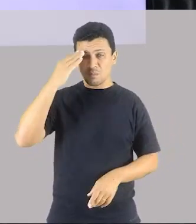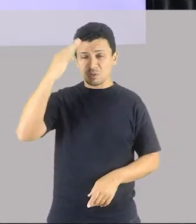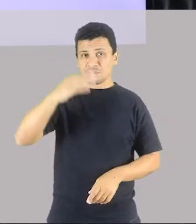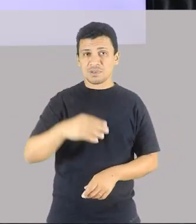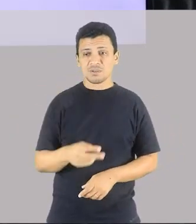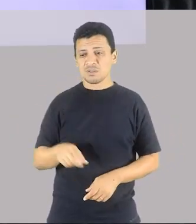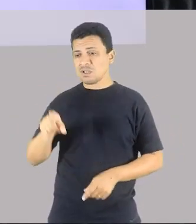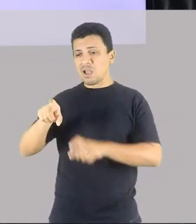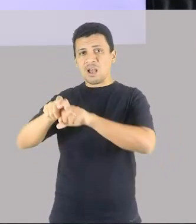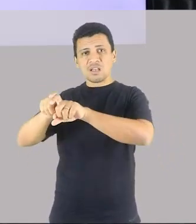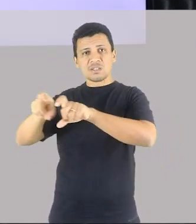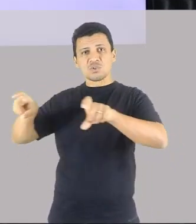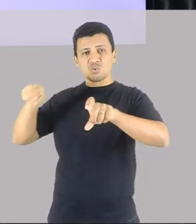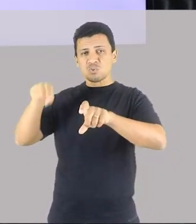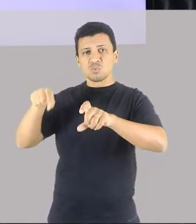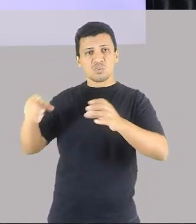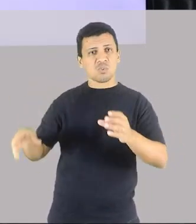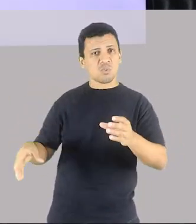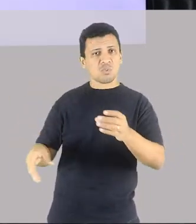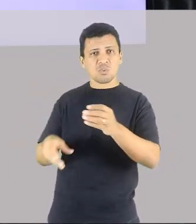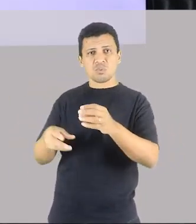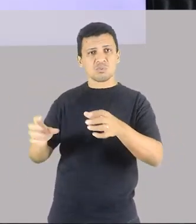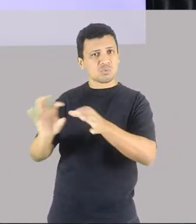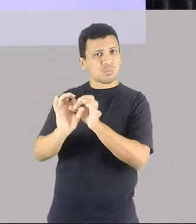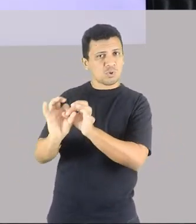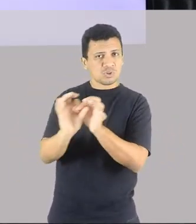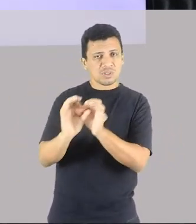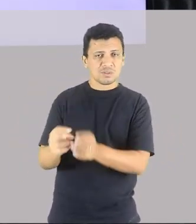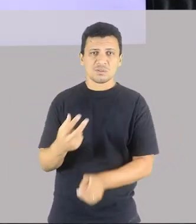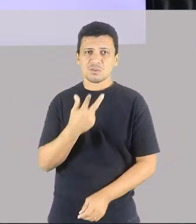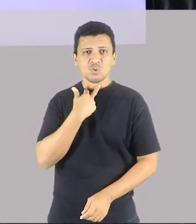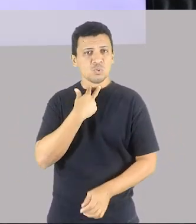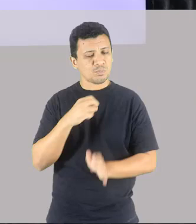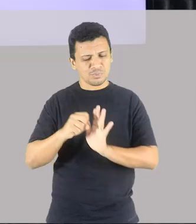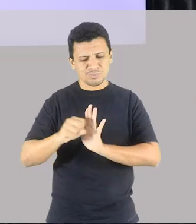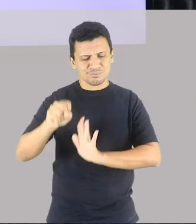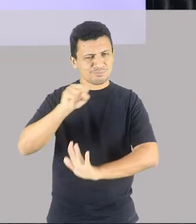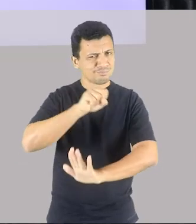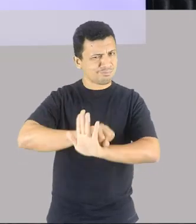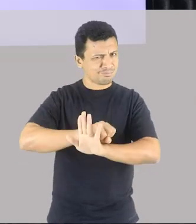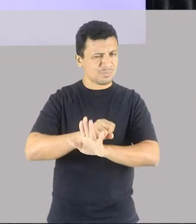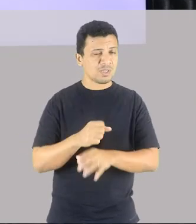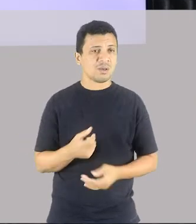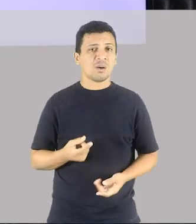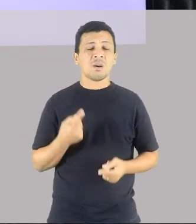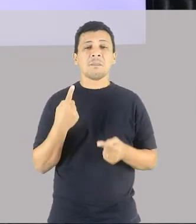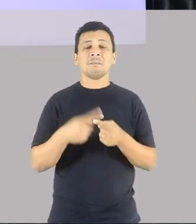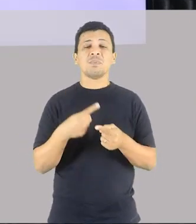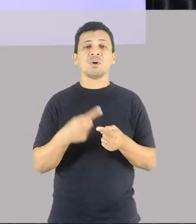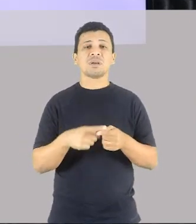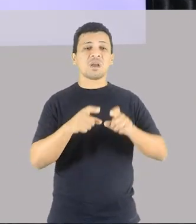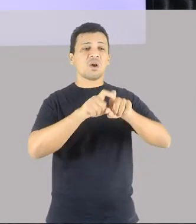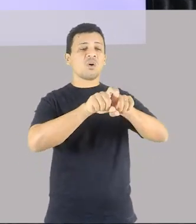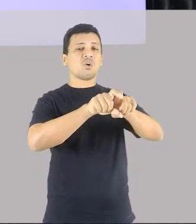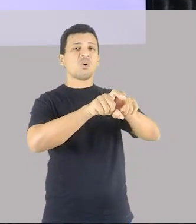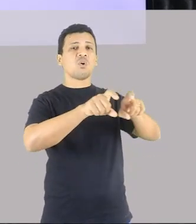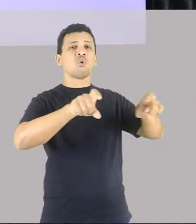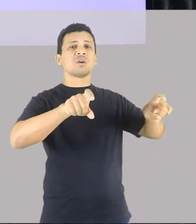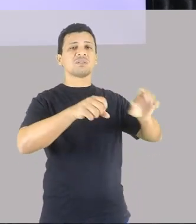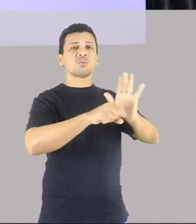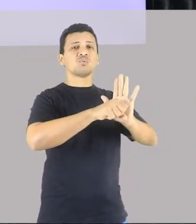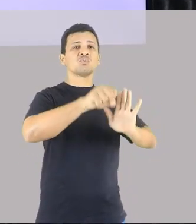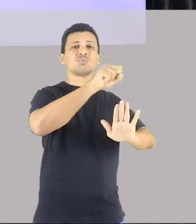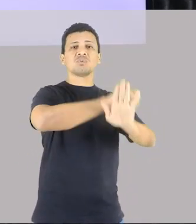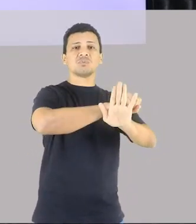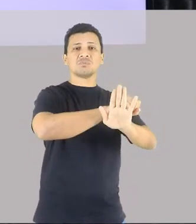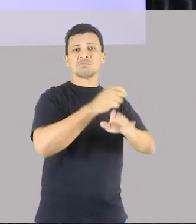subordinada não pode ser o sujeito, certo? Porque a oração subjetiva, né, quando você tem uma oração subjetiva, na oração